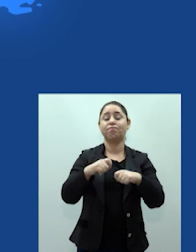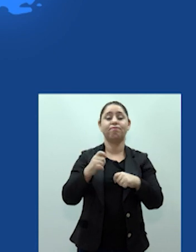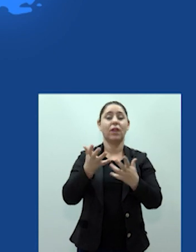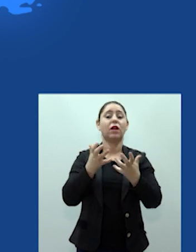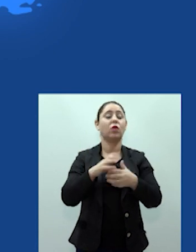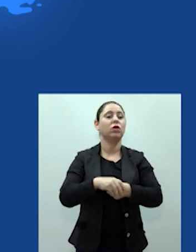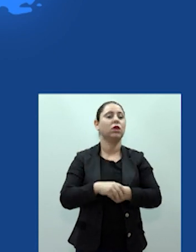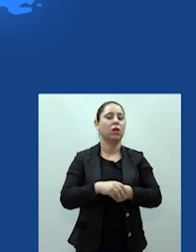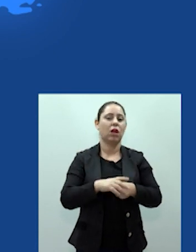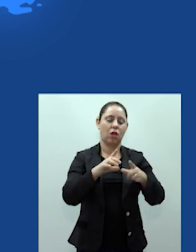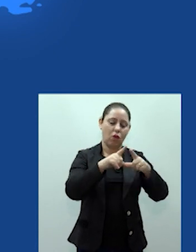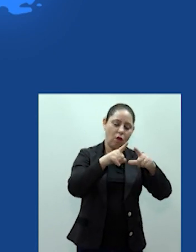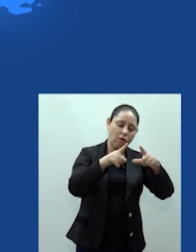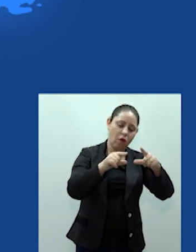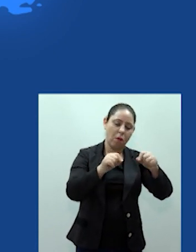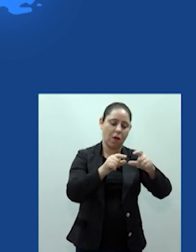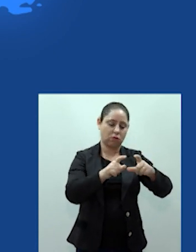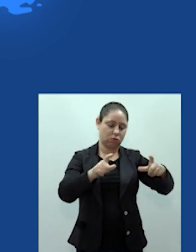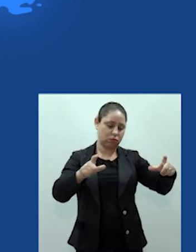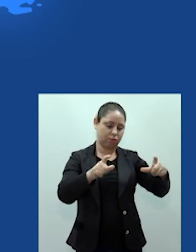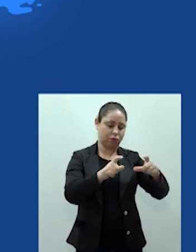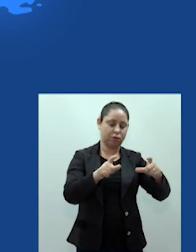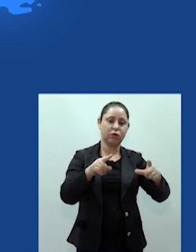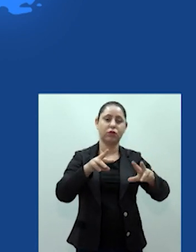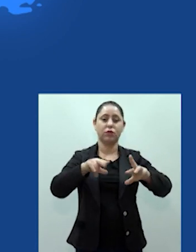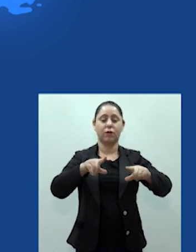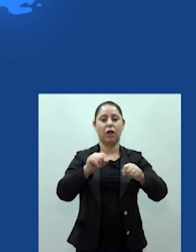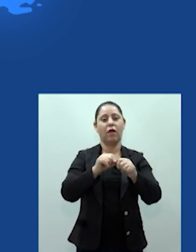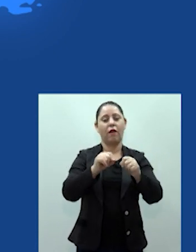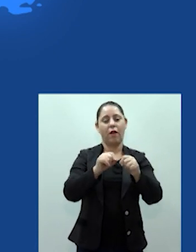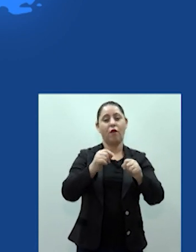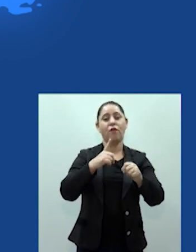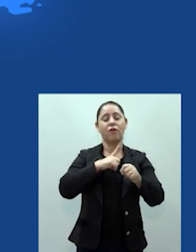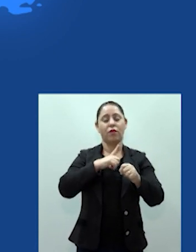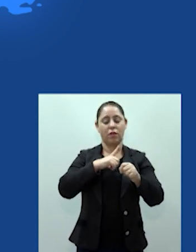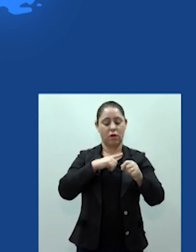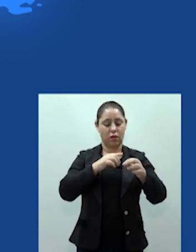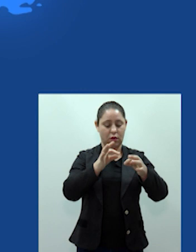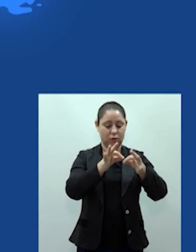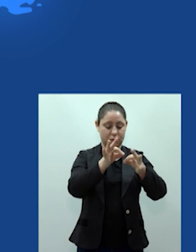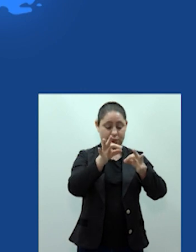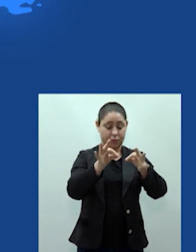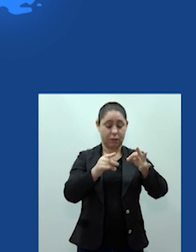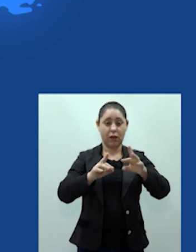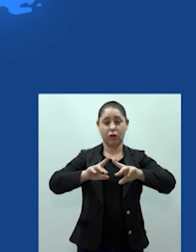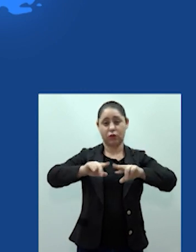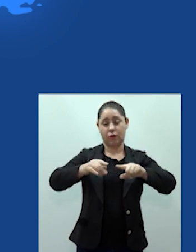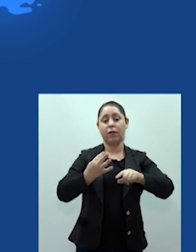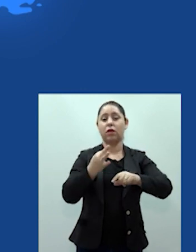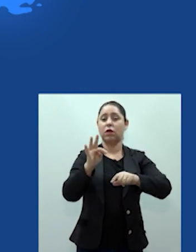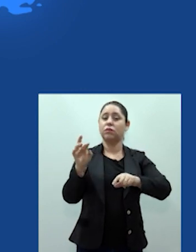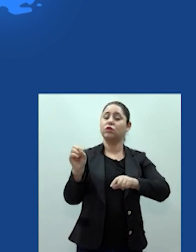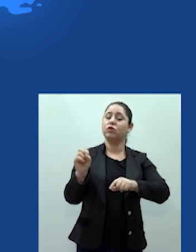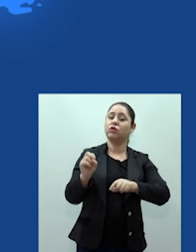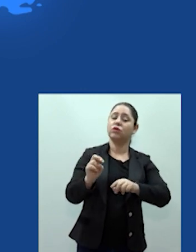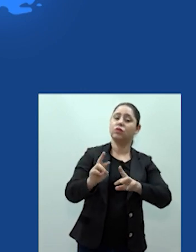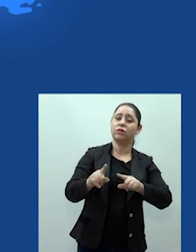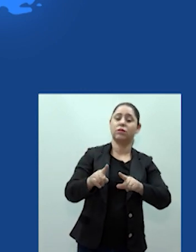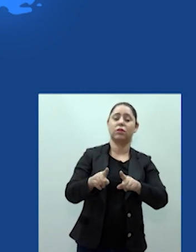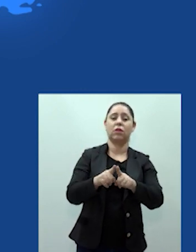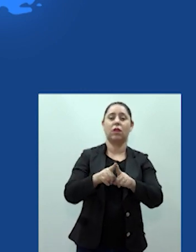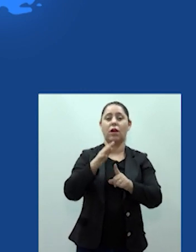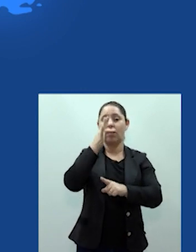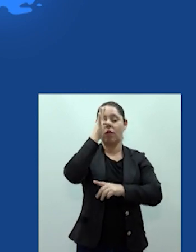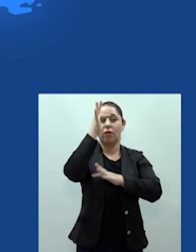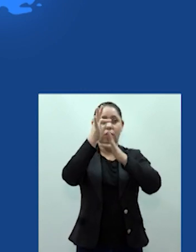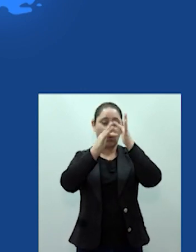de ter folhas com formatos e tamanhos diferentes, eu comecei a fazer o processo de esqueletização, que já é outro processo. Aí a pétala de